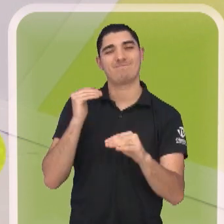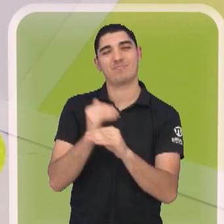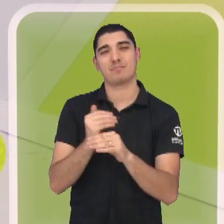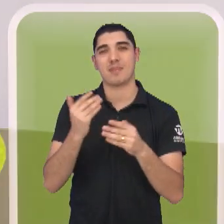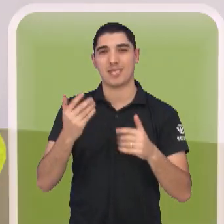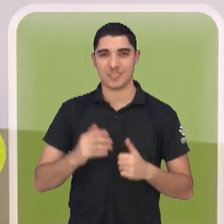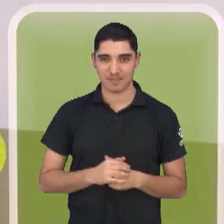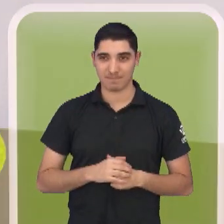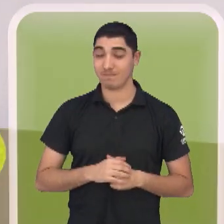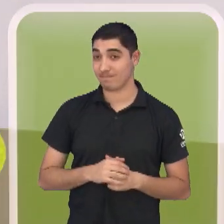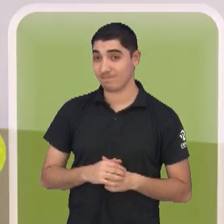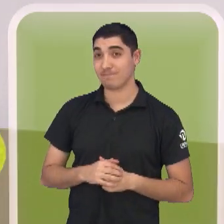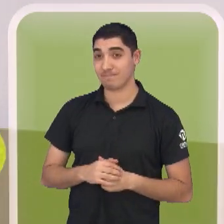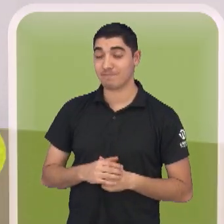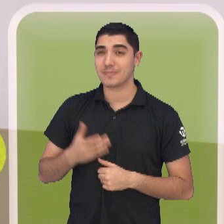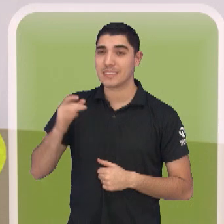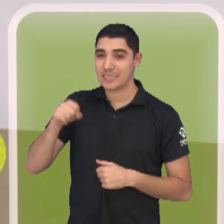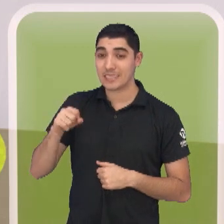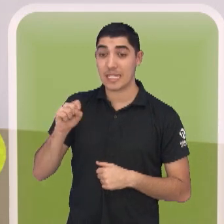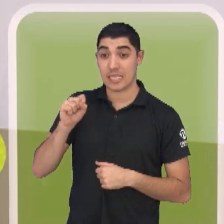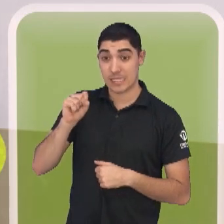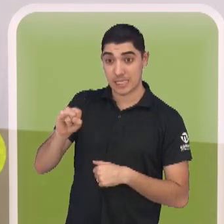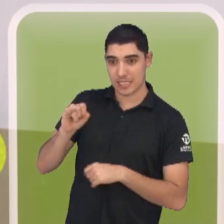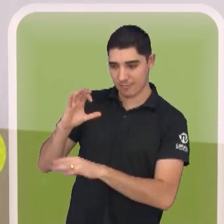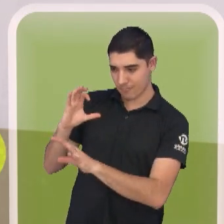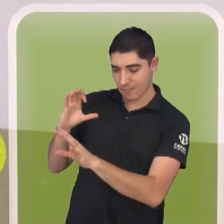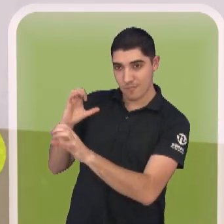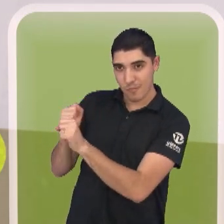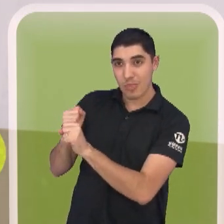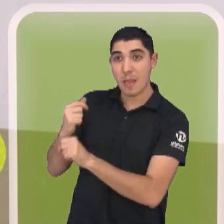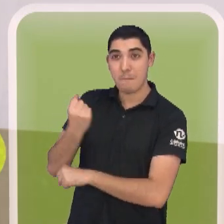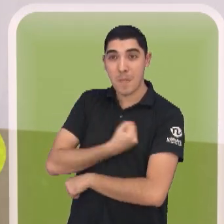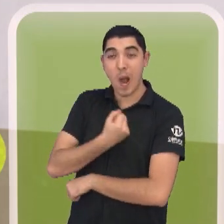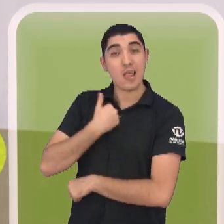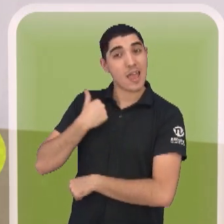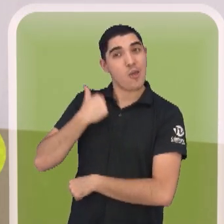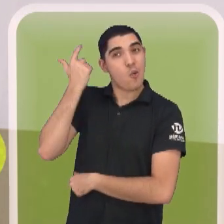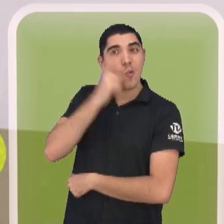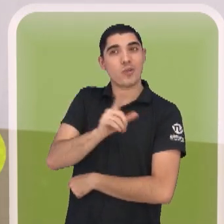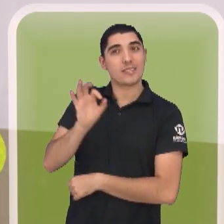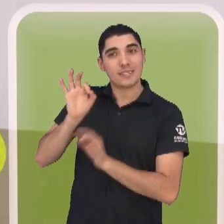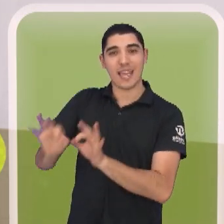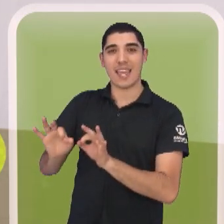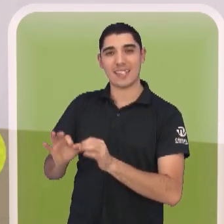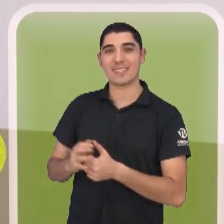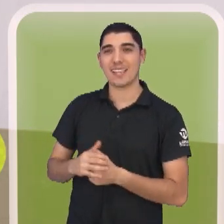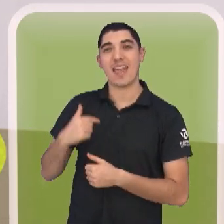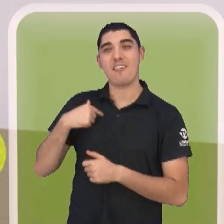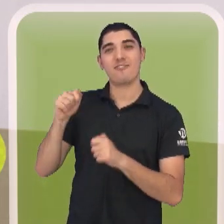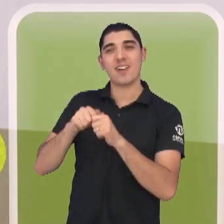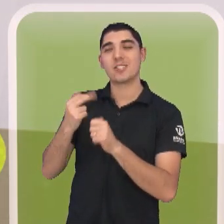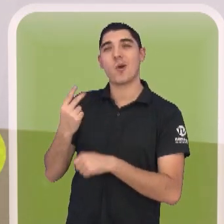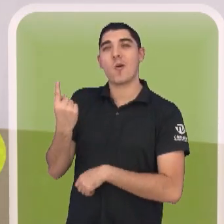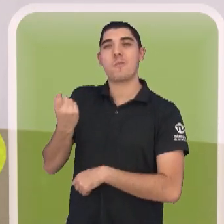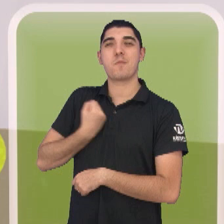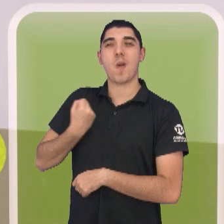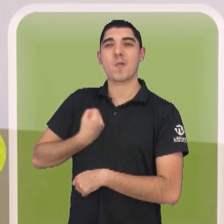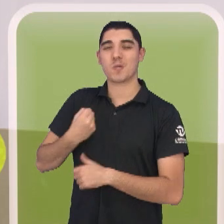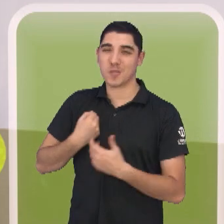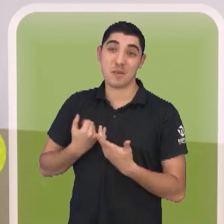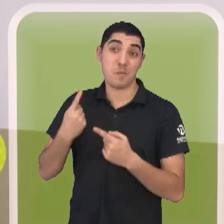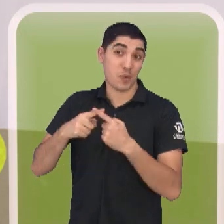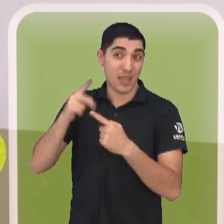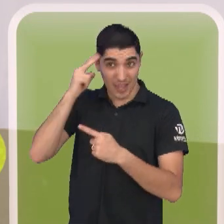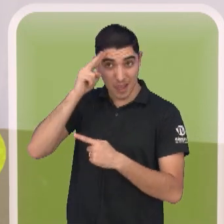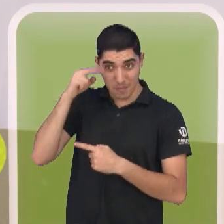eu eu falei você Contasse pontos para o bolão ela teria acertado alguma coisa você faria aí porque eu falei